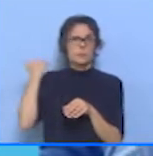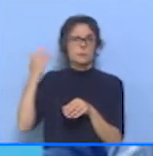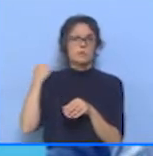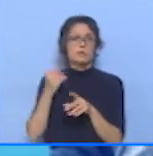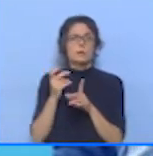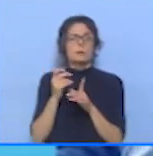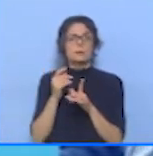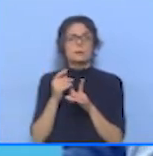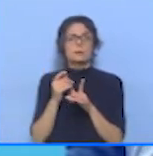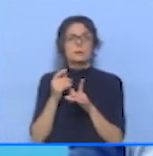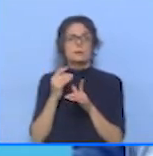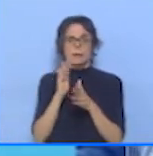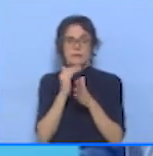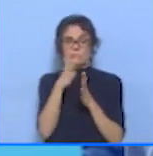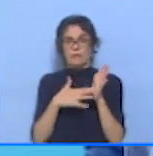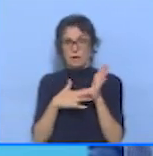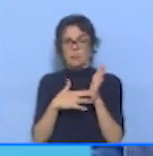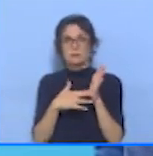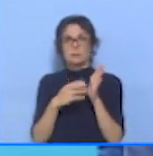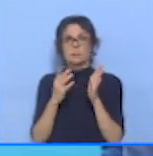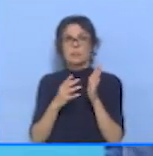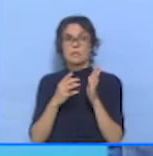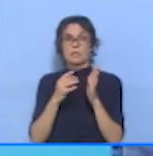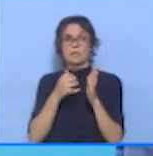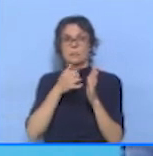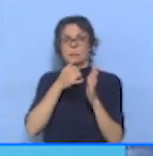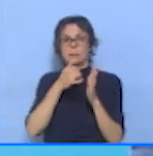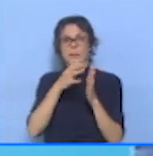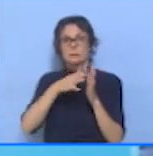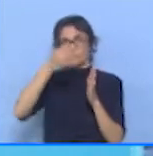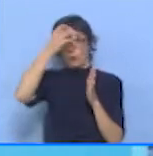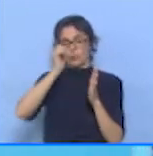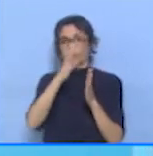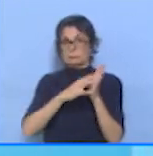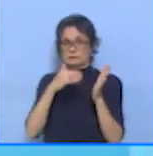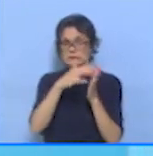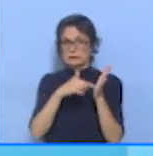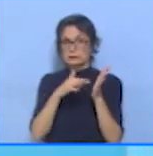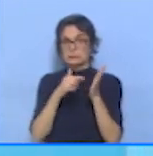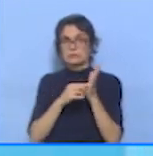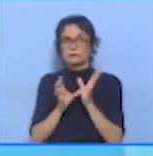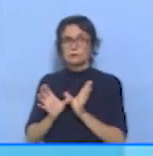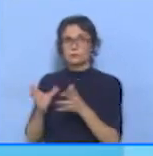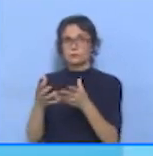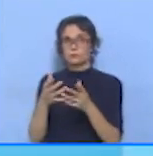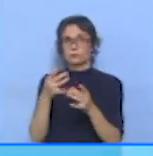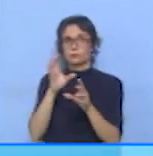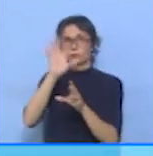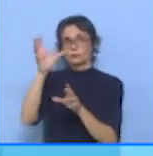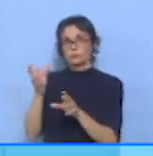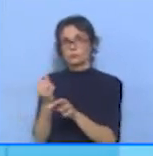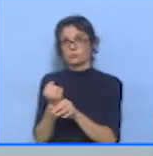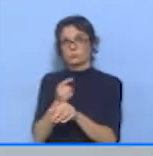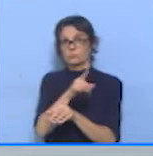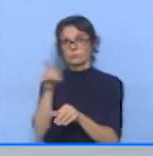muitas conferências episcopais no mundo que já trabalhavam no terreno a resiliência às alterações climáticas. Por isso, eu penso que o caminho é por aí, de